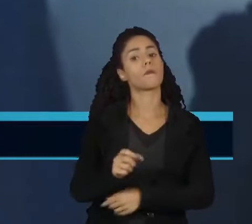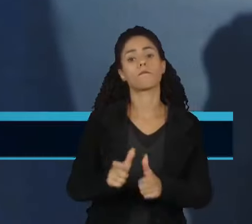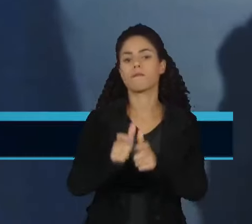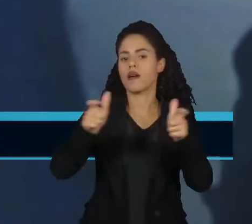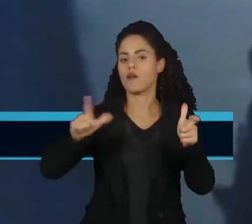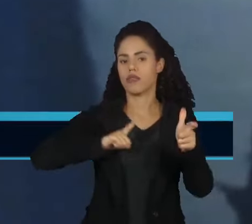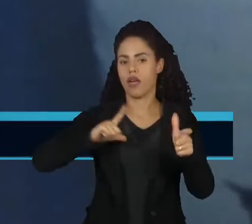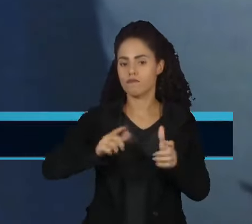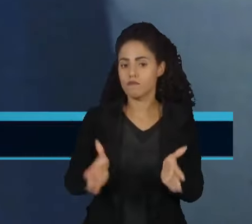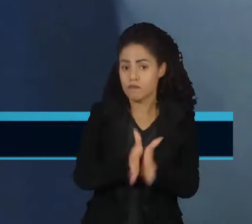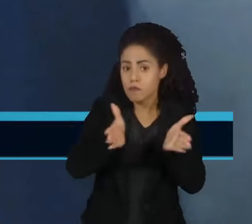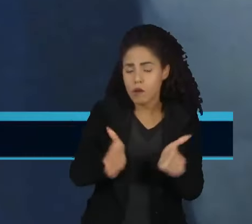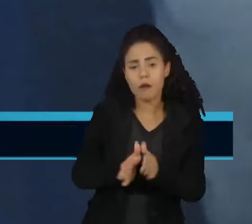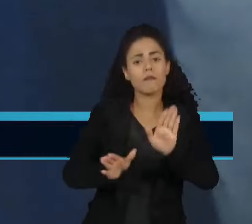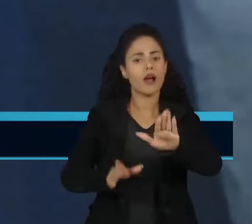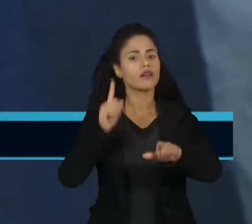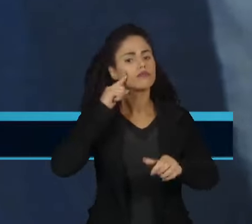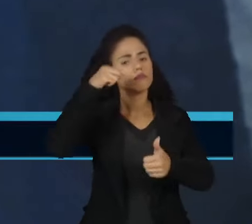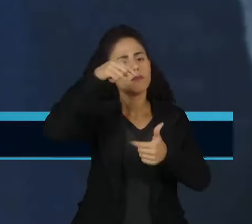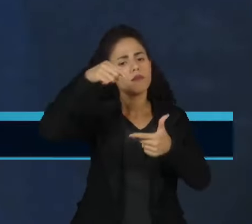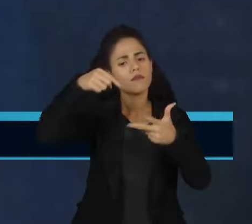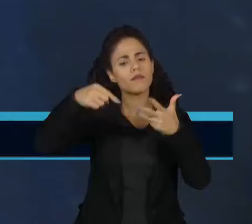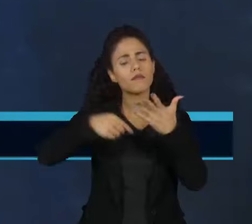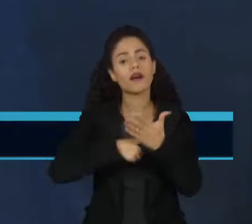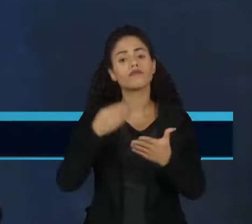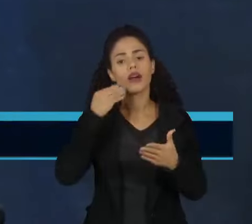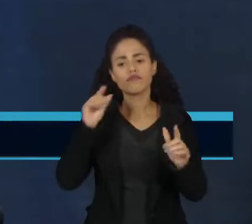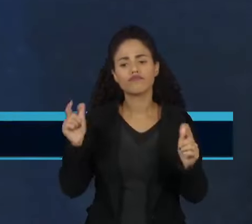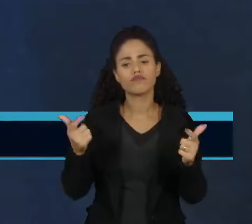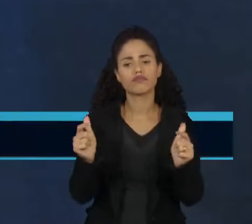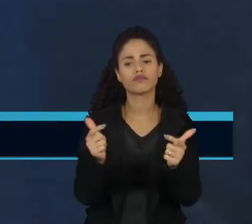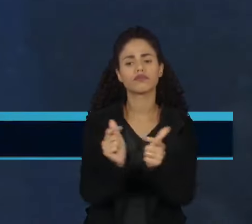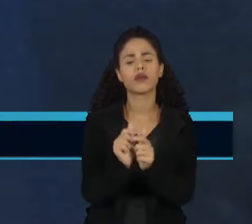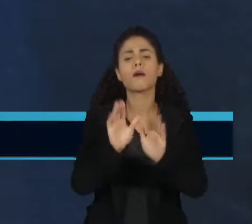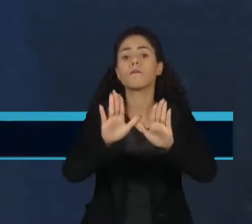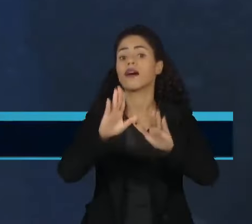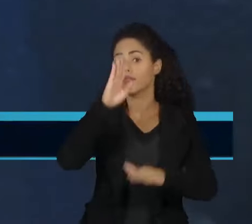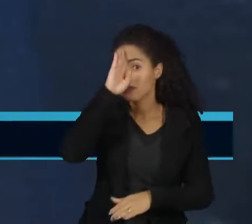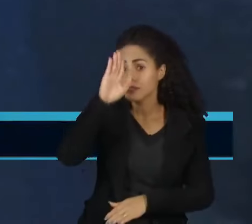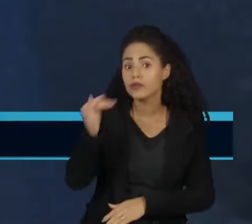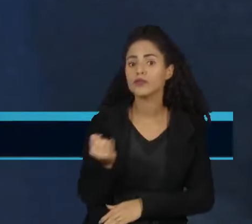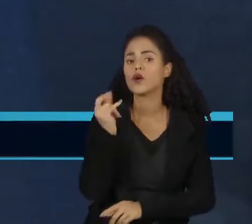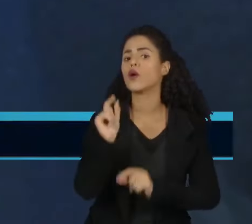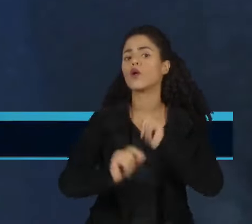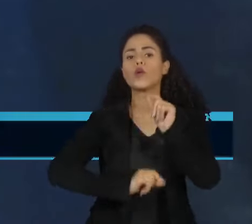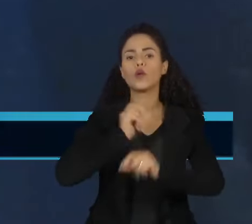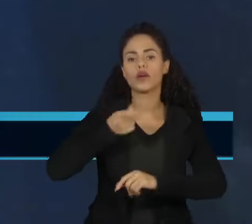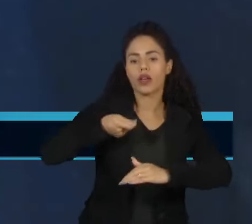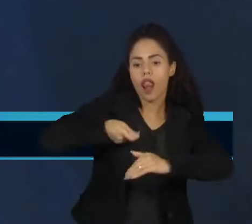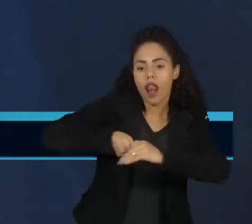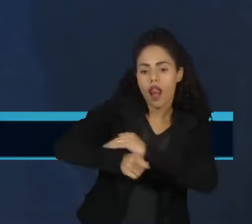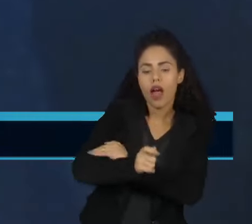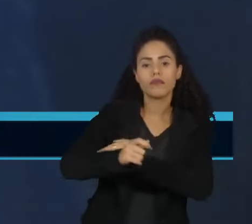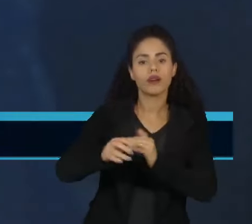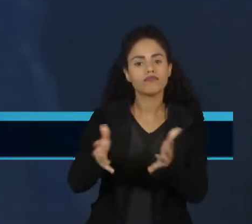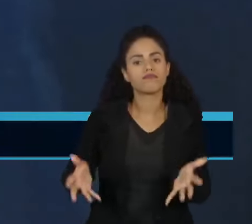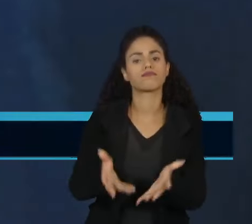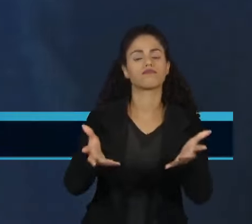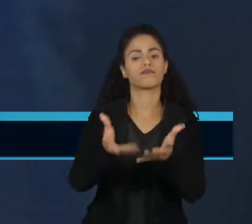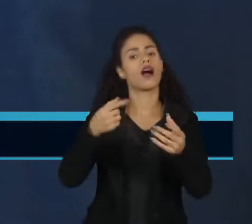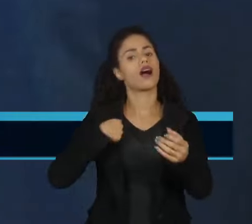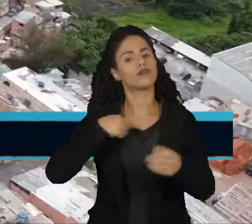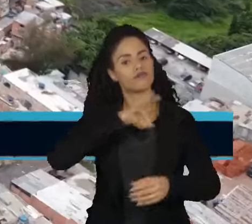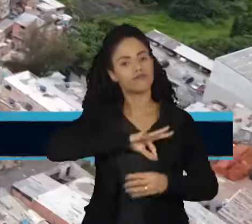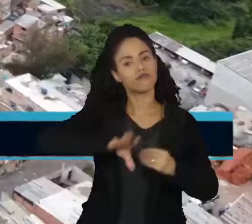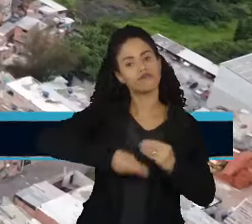do país. Vários fatores contribuíram para a queda, mas a mais importante foi o investimento nas políticas de transferência de